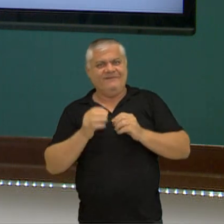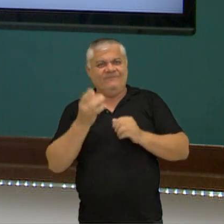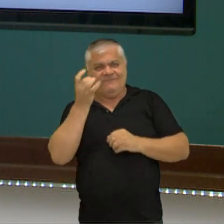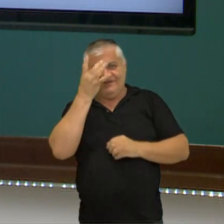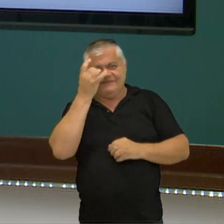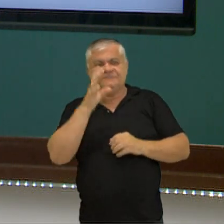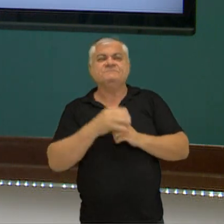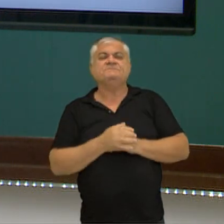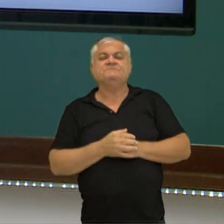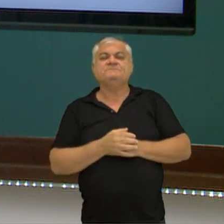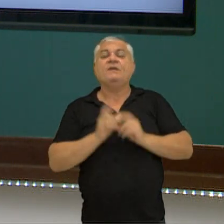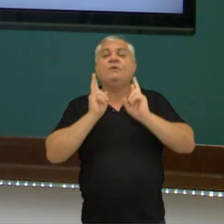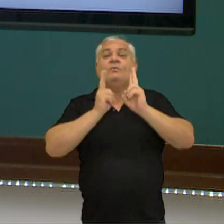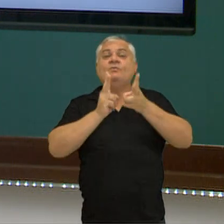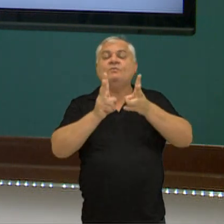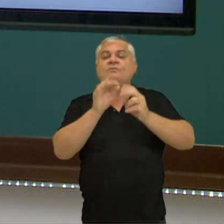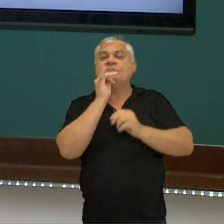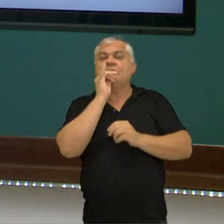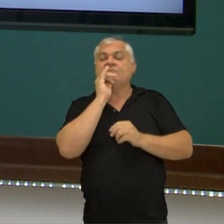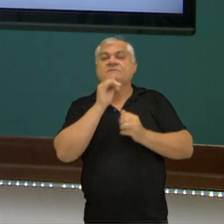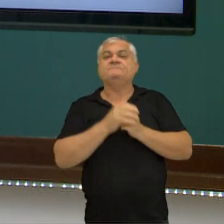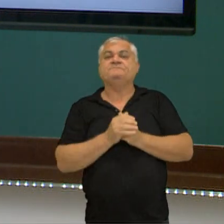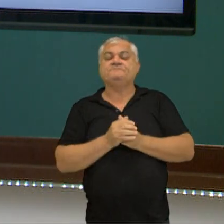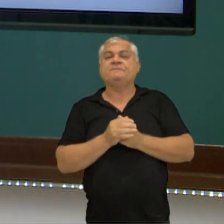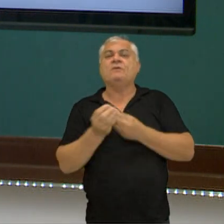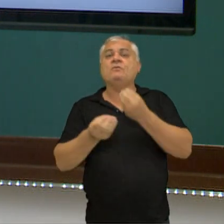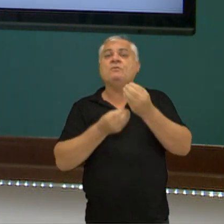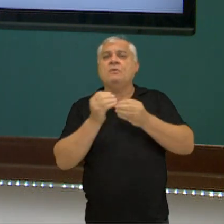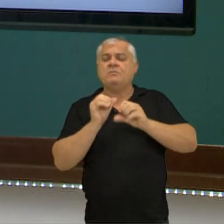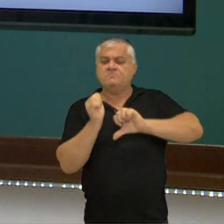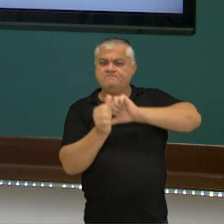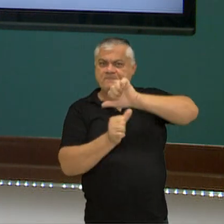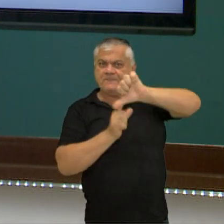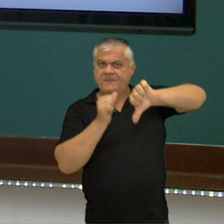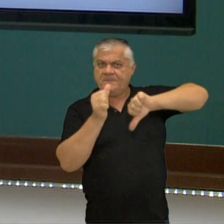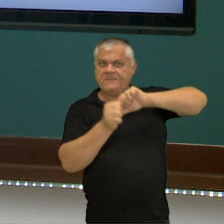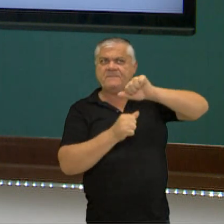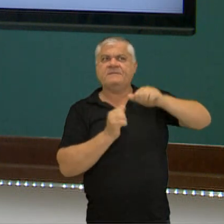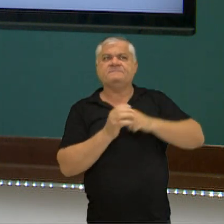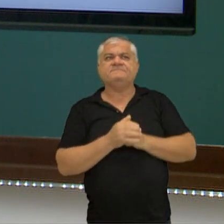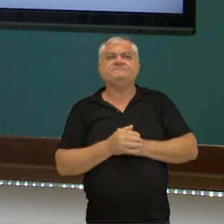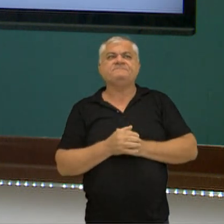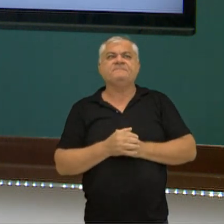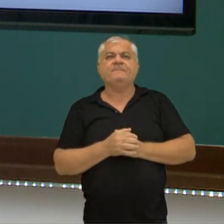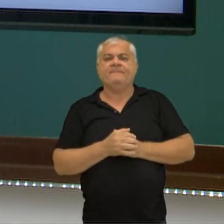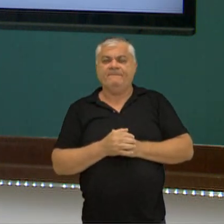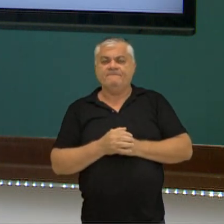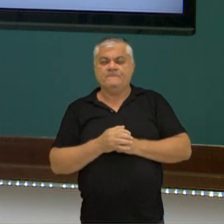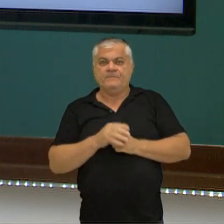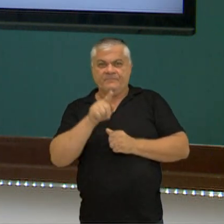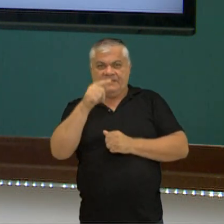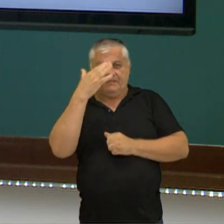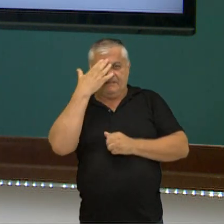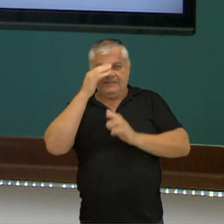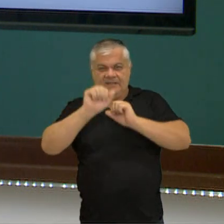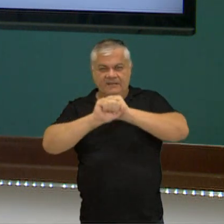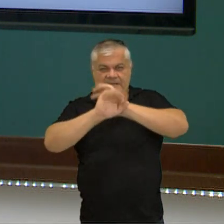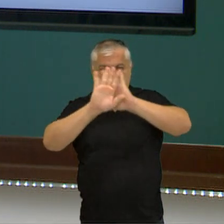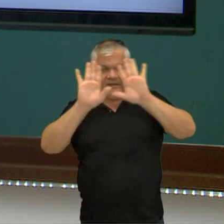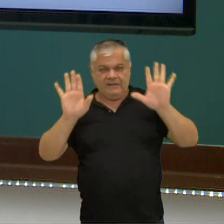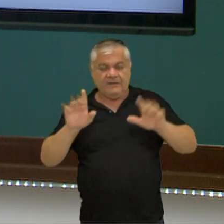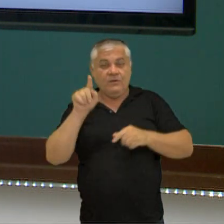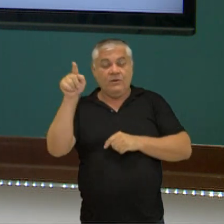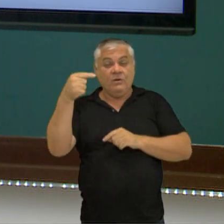Fácil. Continuando então a falar da revolução, para deixar bem o sólido de revolução bem claro, esse é um